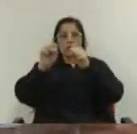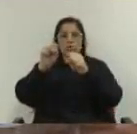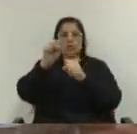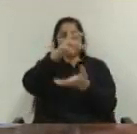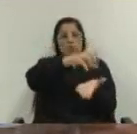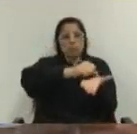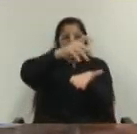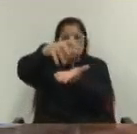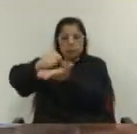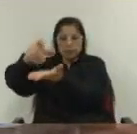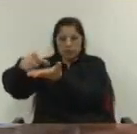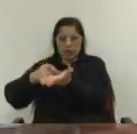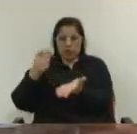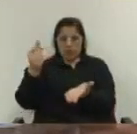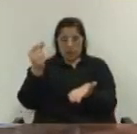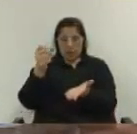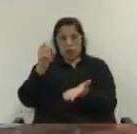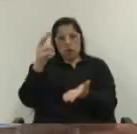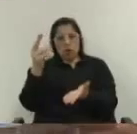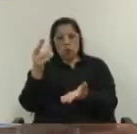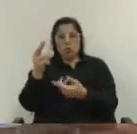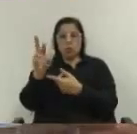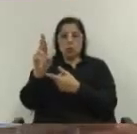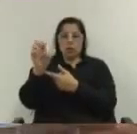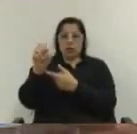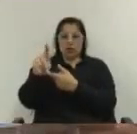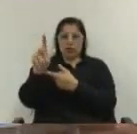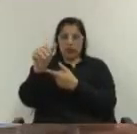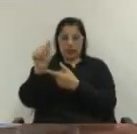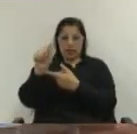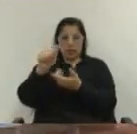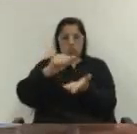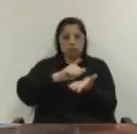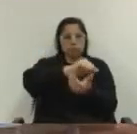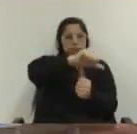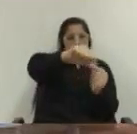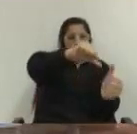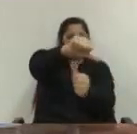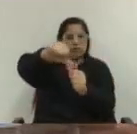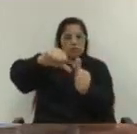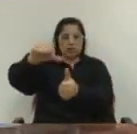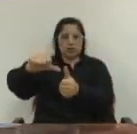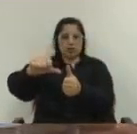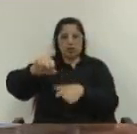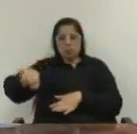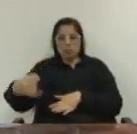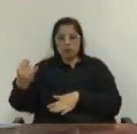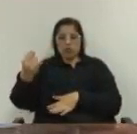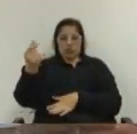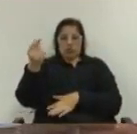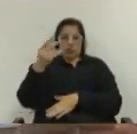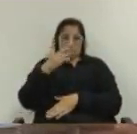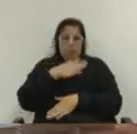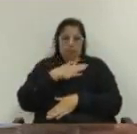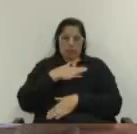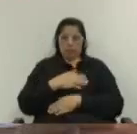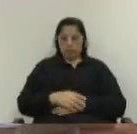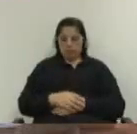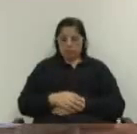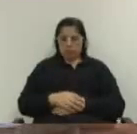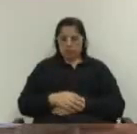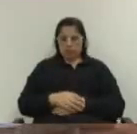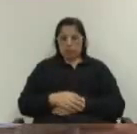ou rendas públicas ou desviá-los em proveito próprio ou alheio. Terceiro, desviar